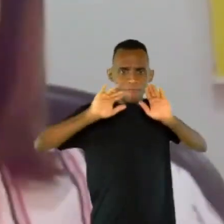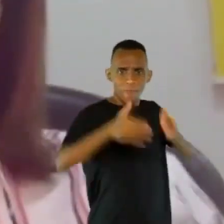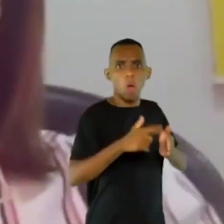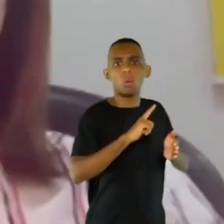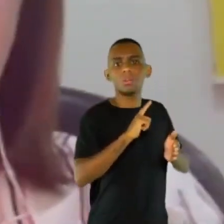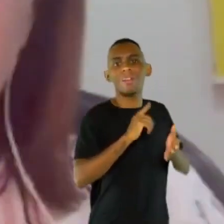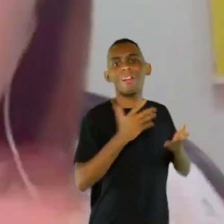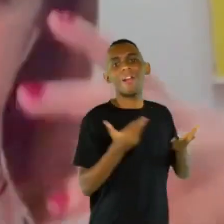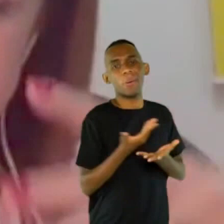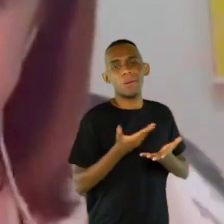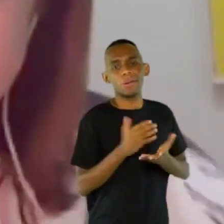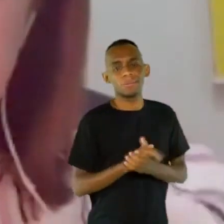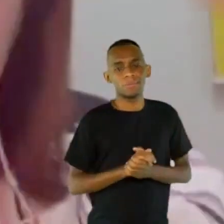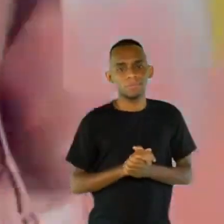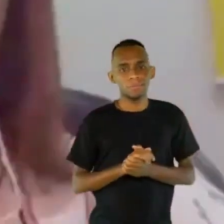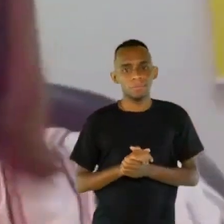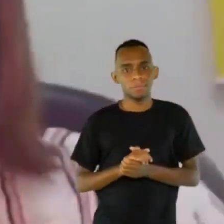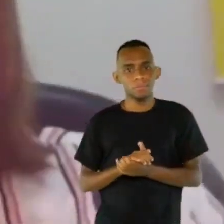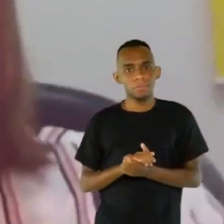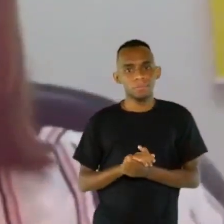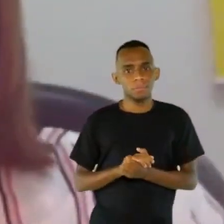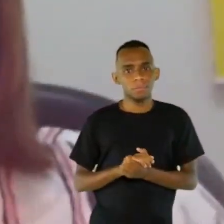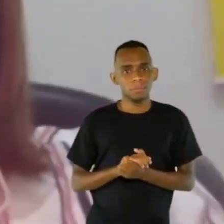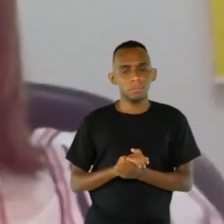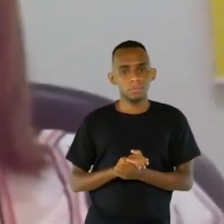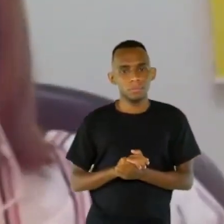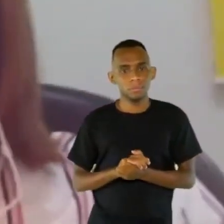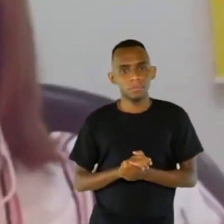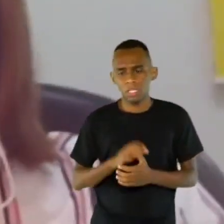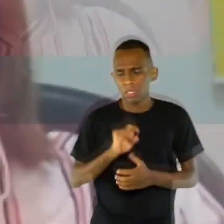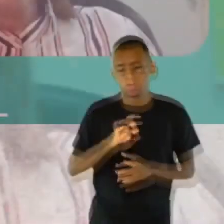entendeu? Aí Entendi. é só permitir o mergulho.